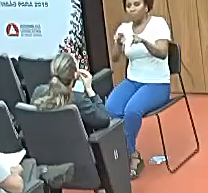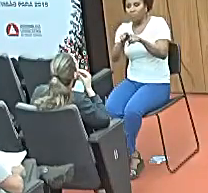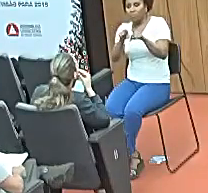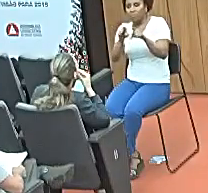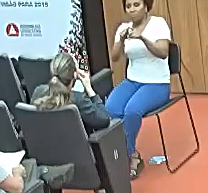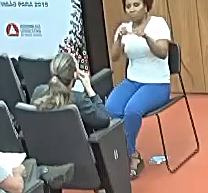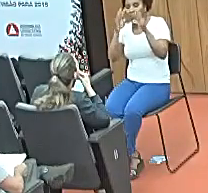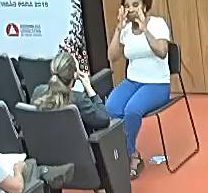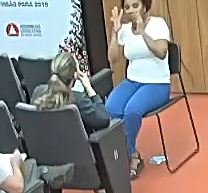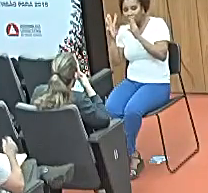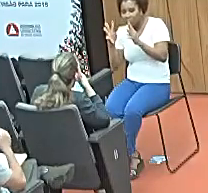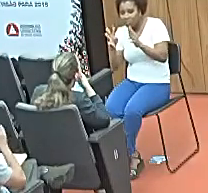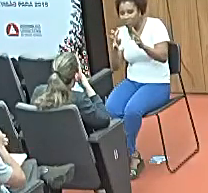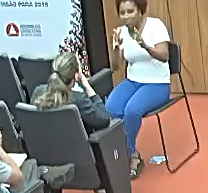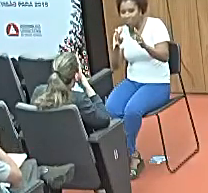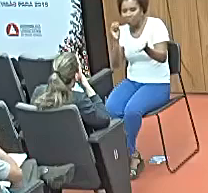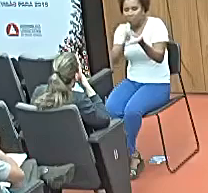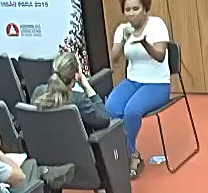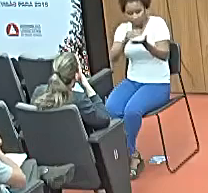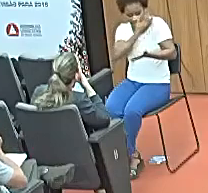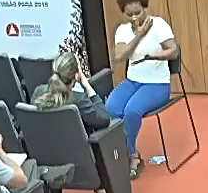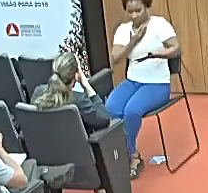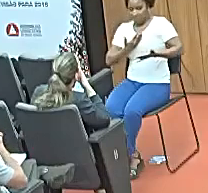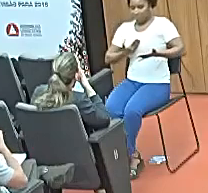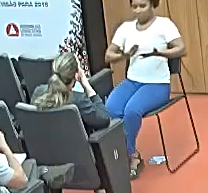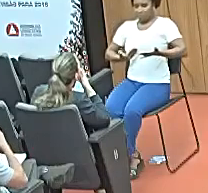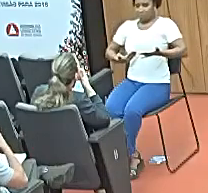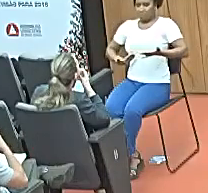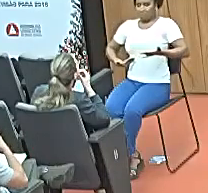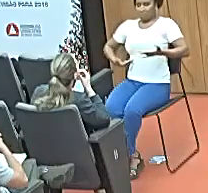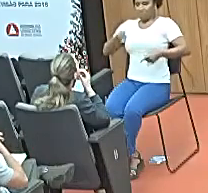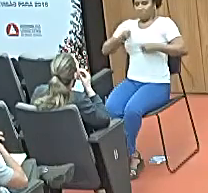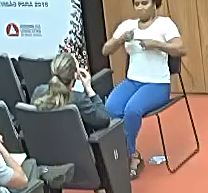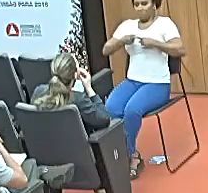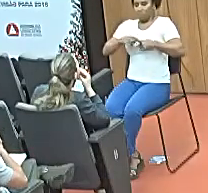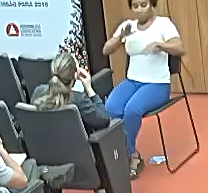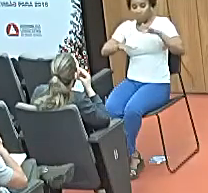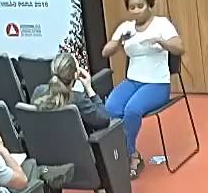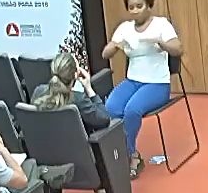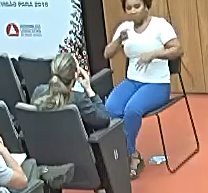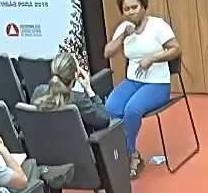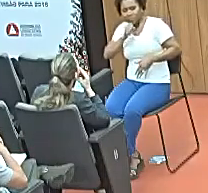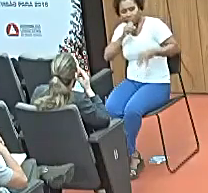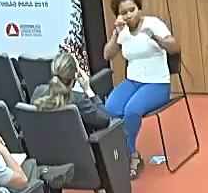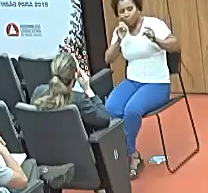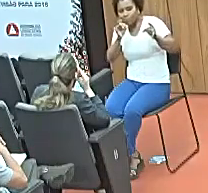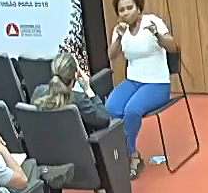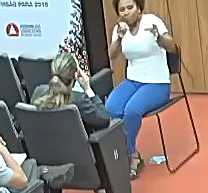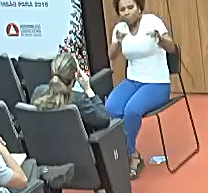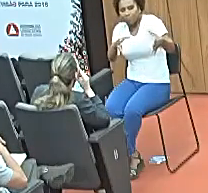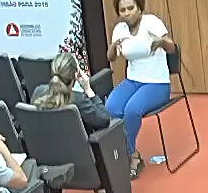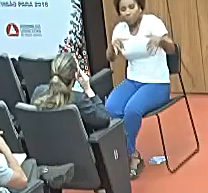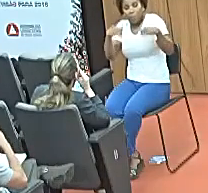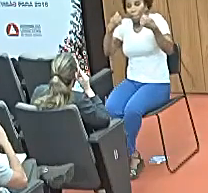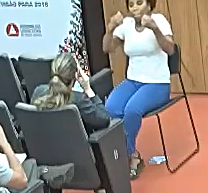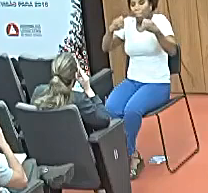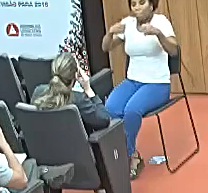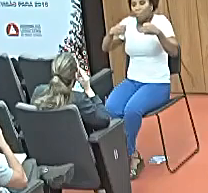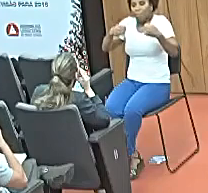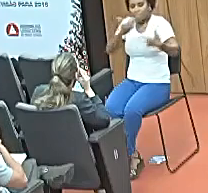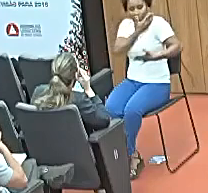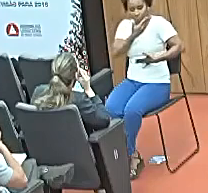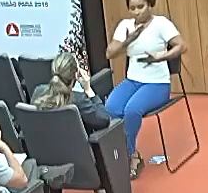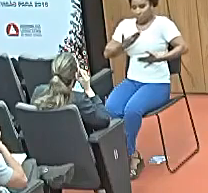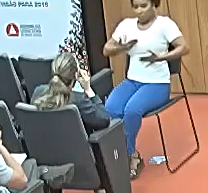nega eles ele sofre ainda mais com ele transtornos com essas dependências e é preciso que o governo que